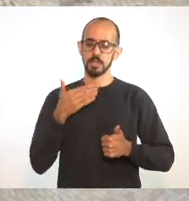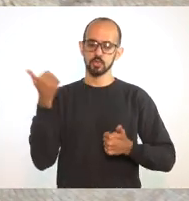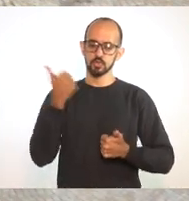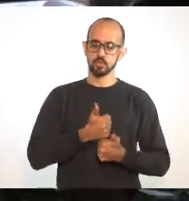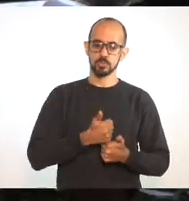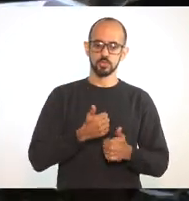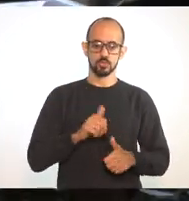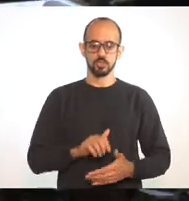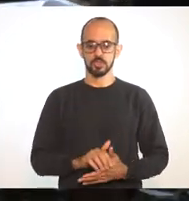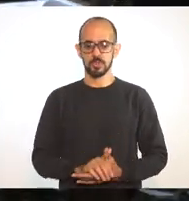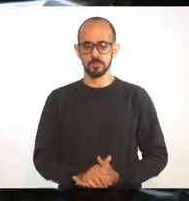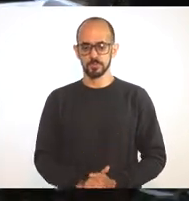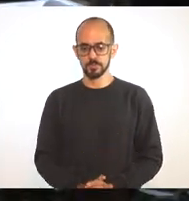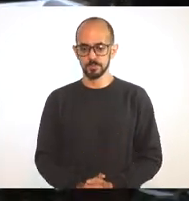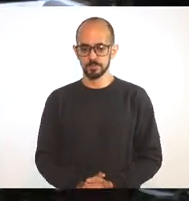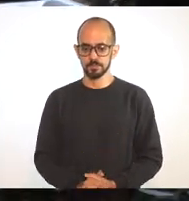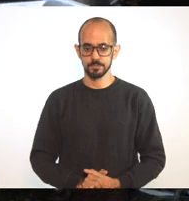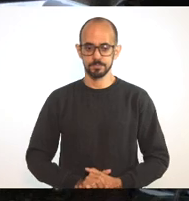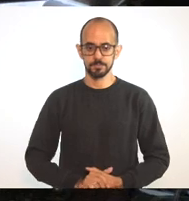redação.